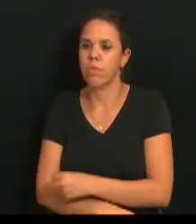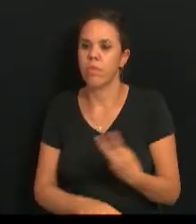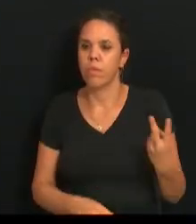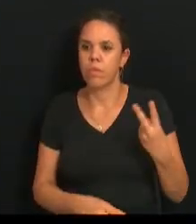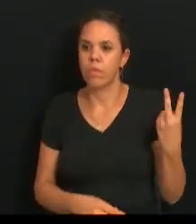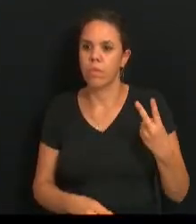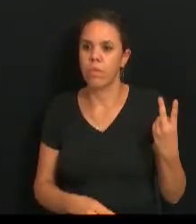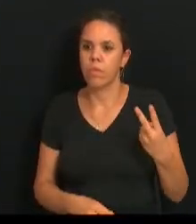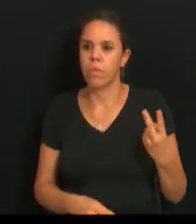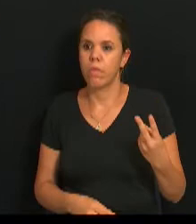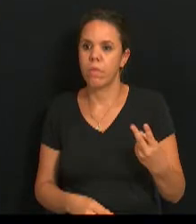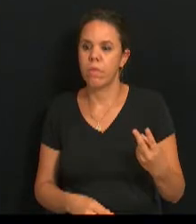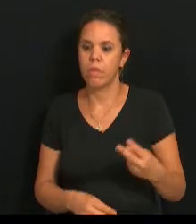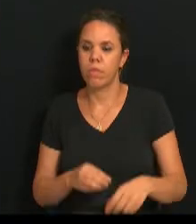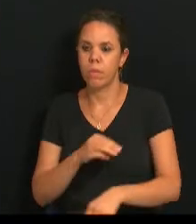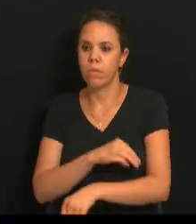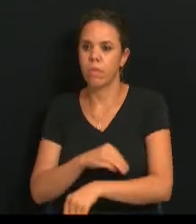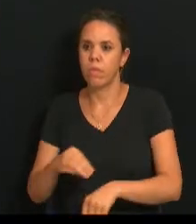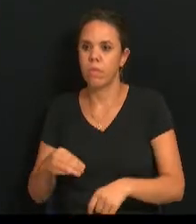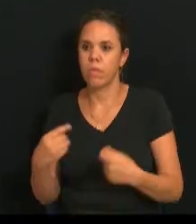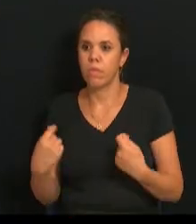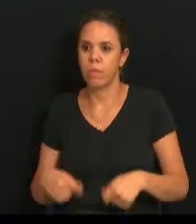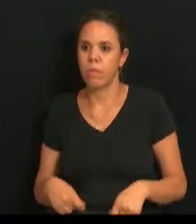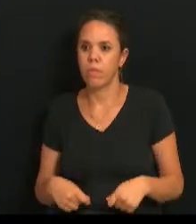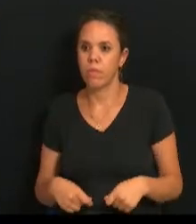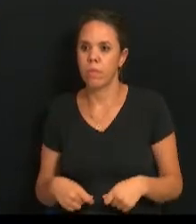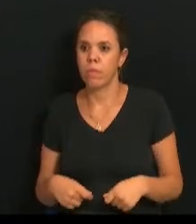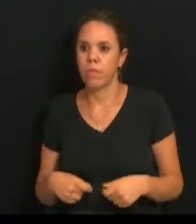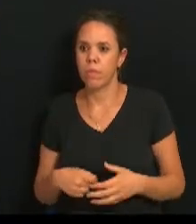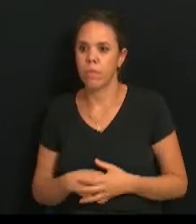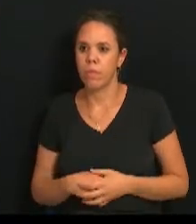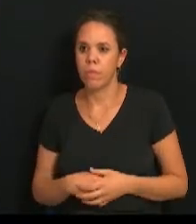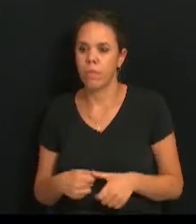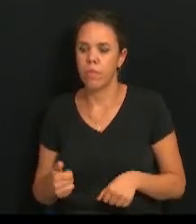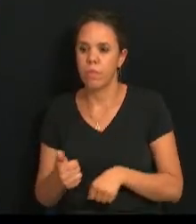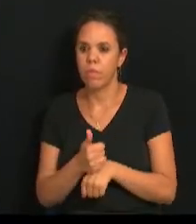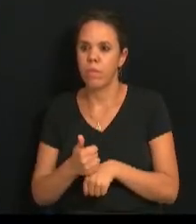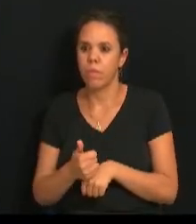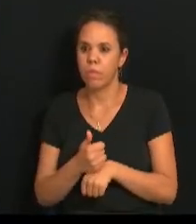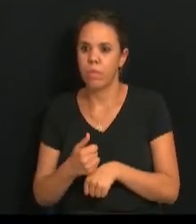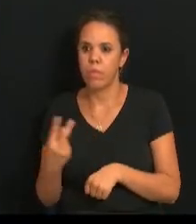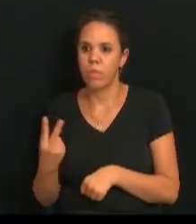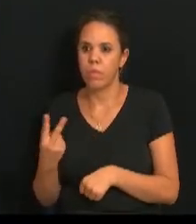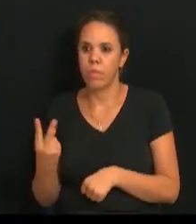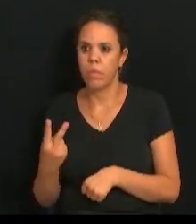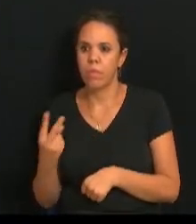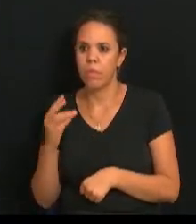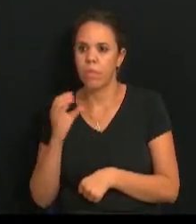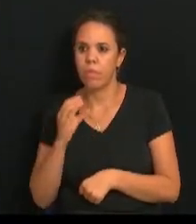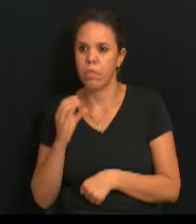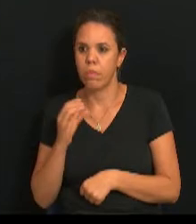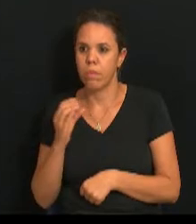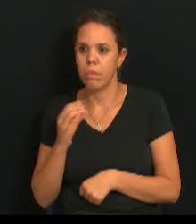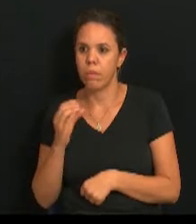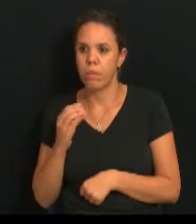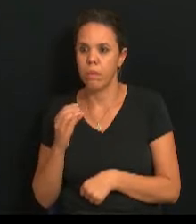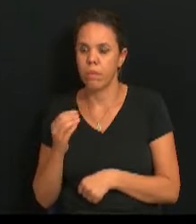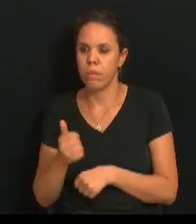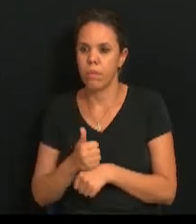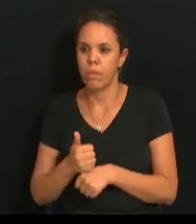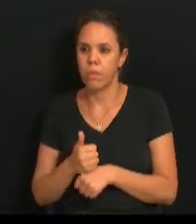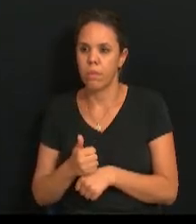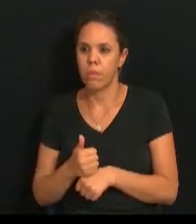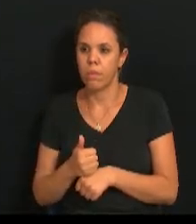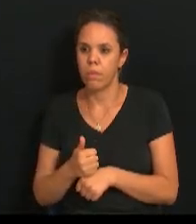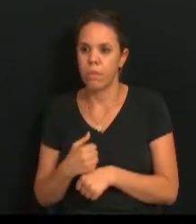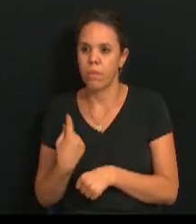do magistério, que é necessário, e a gente precisa, é uma categoria que precisa ser valorizada com urgência, aos agentes e monitores, porque a